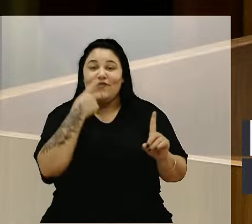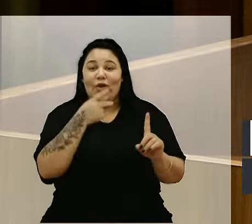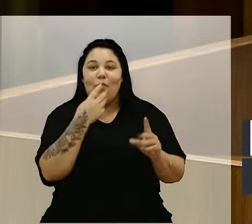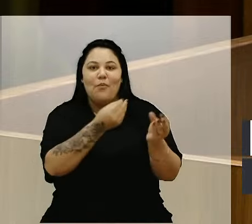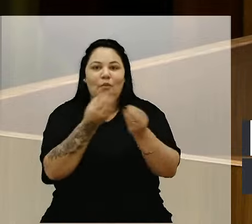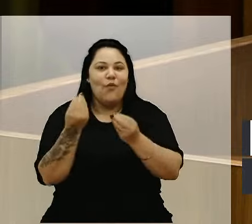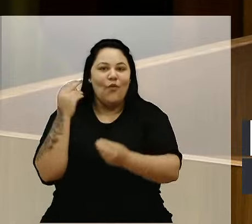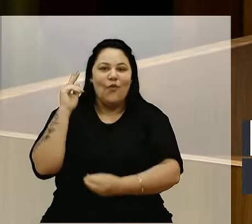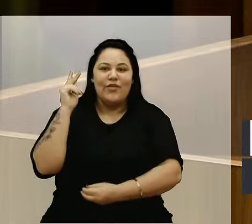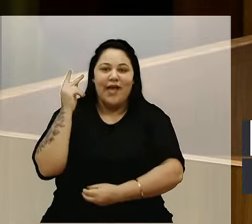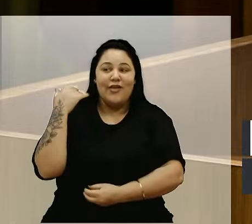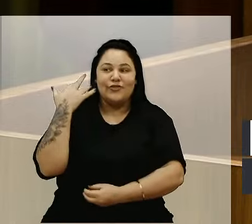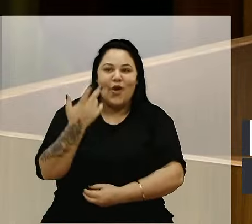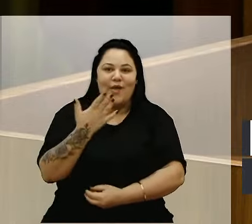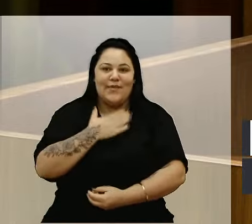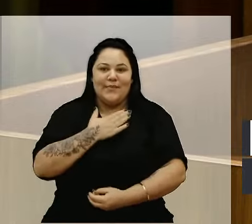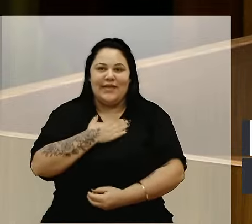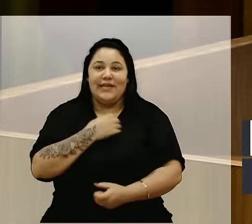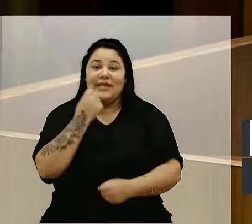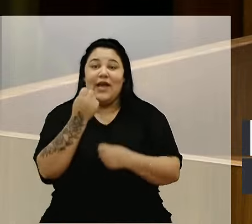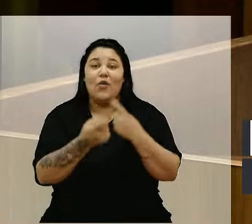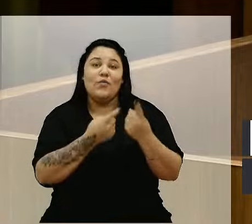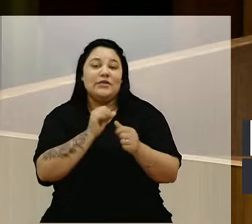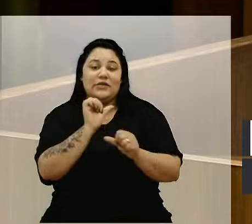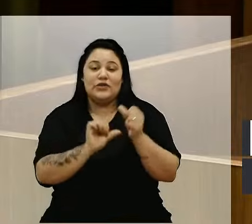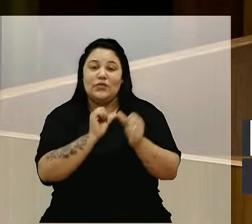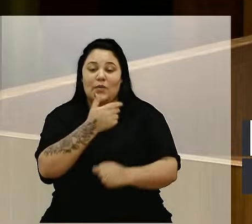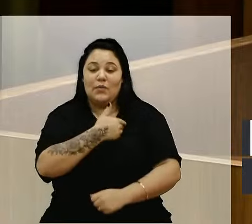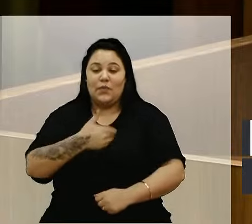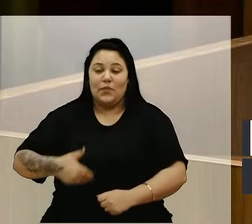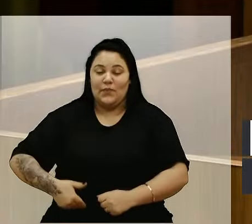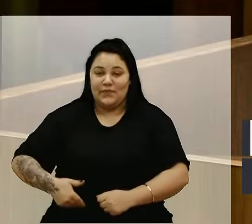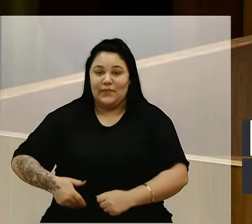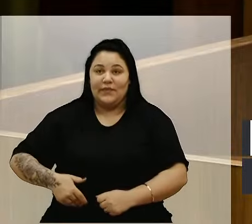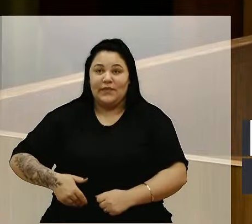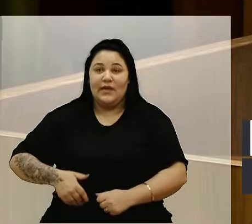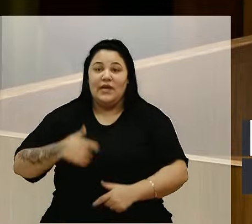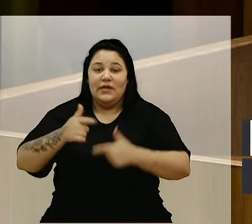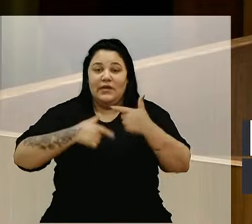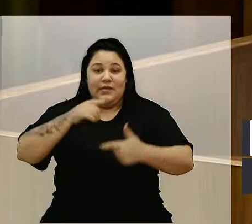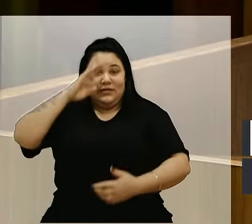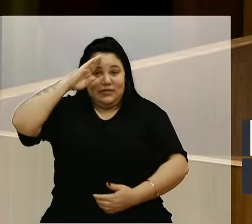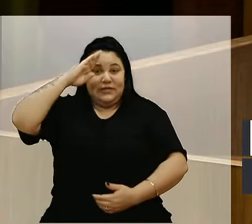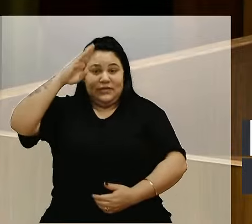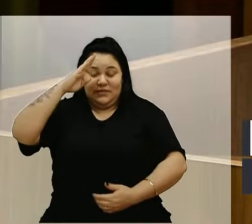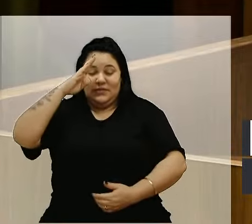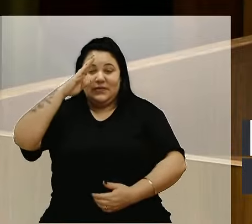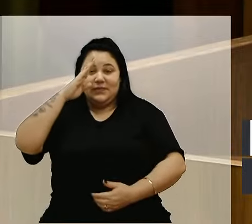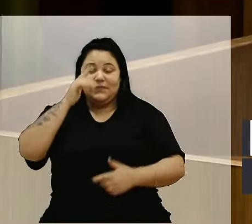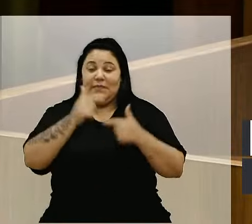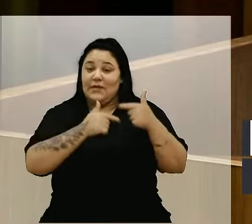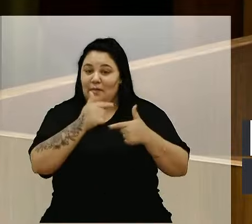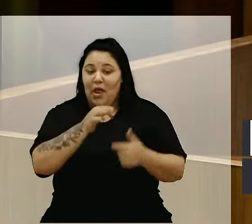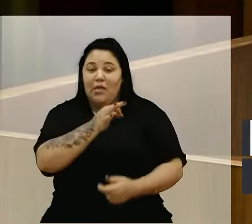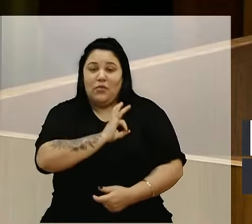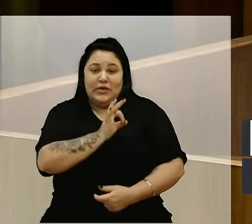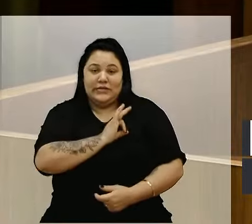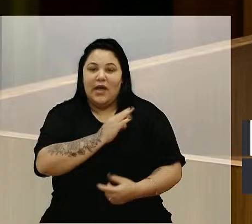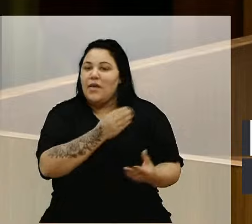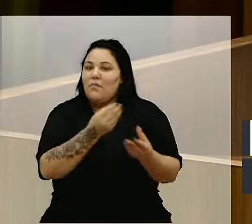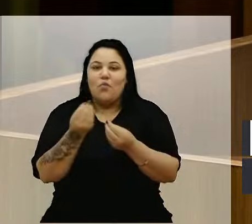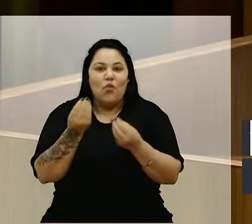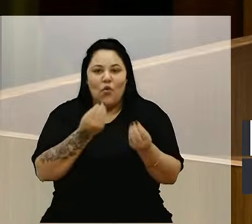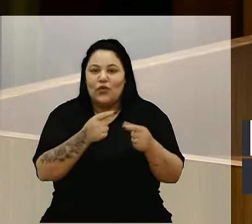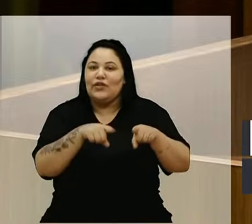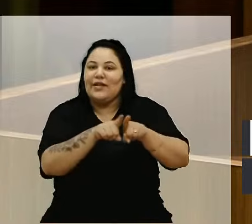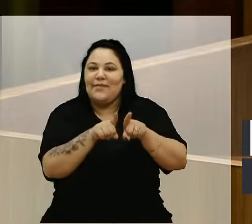públicas em relação à sua atuação no trabalho como soldado, nas diligências, nas operações policiais e muitas vezes